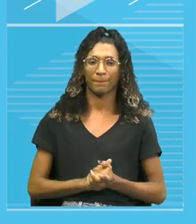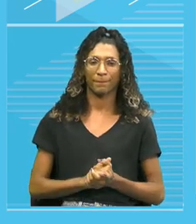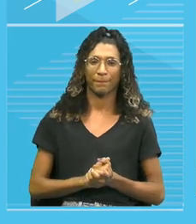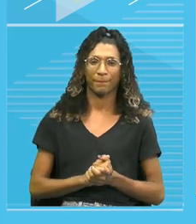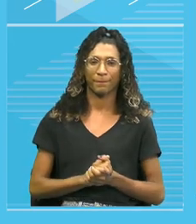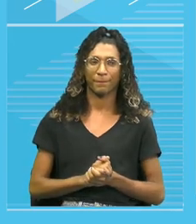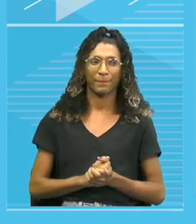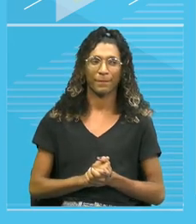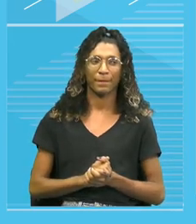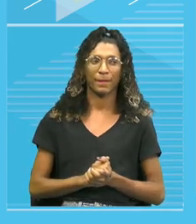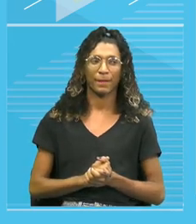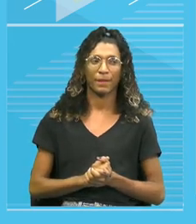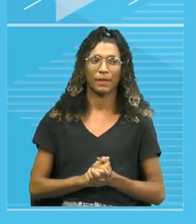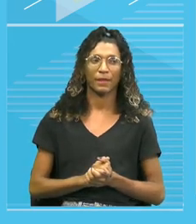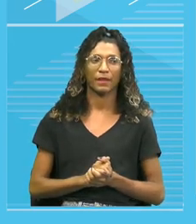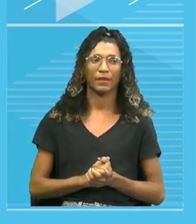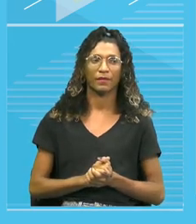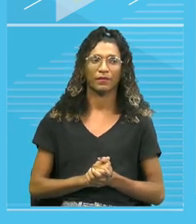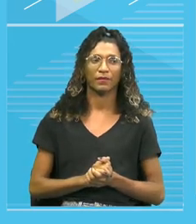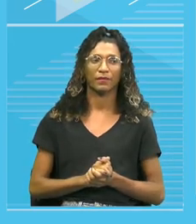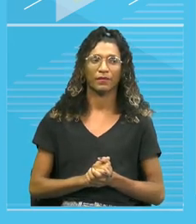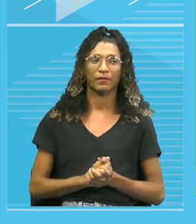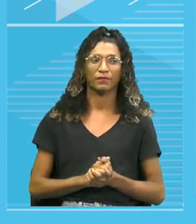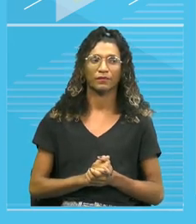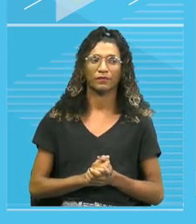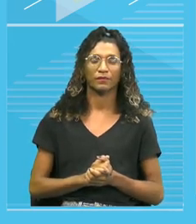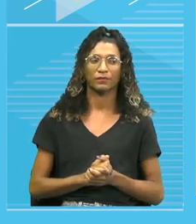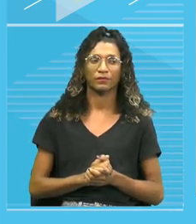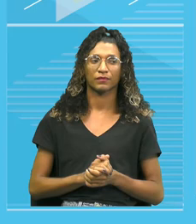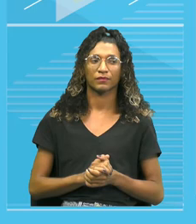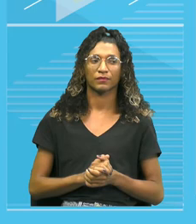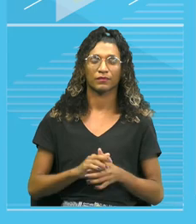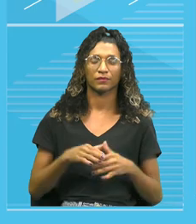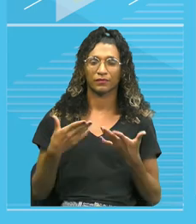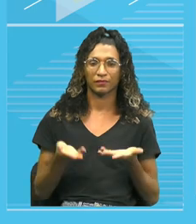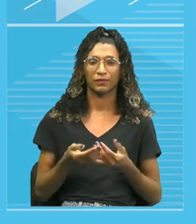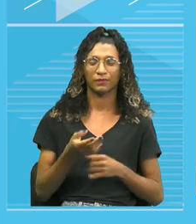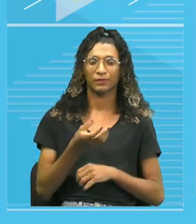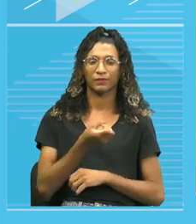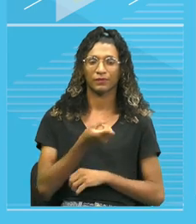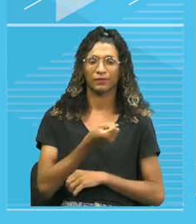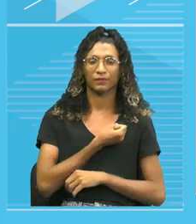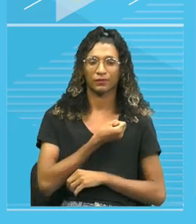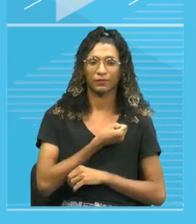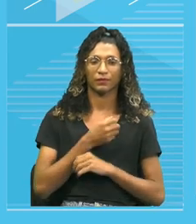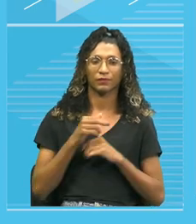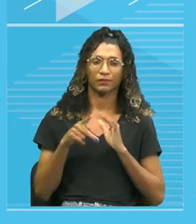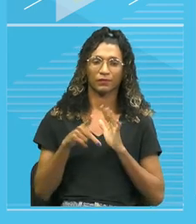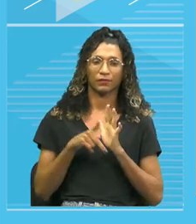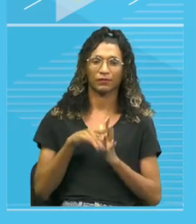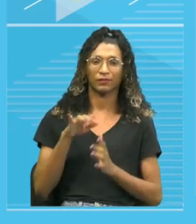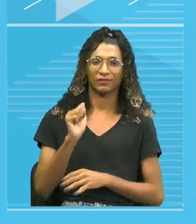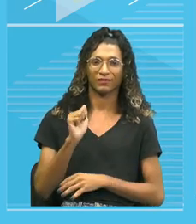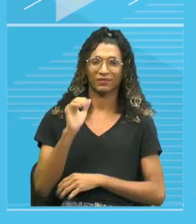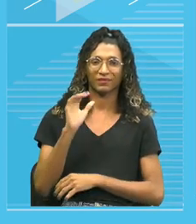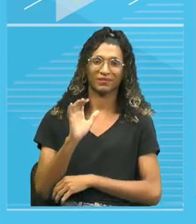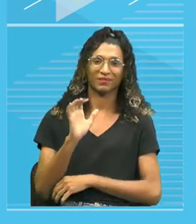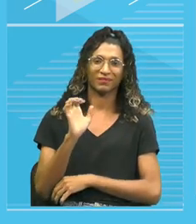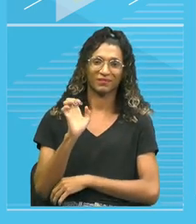ok bom o valor do A7